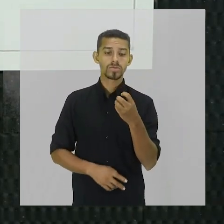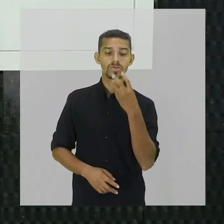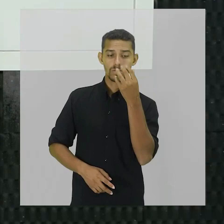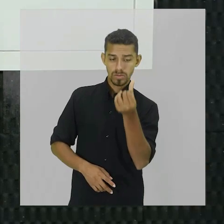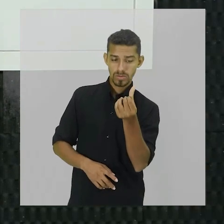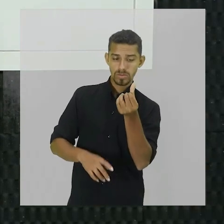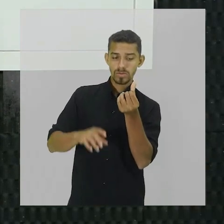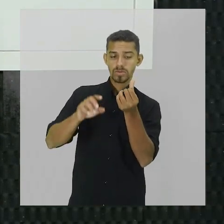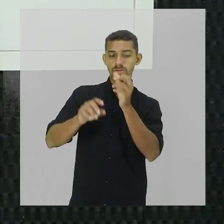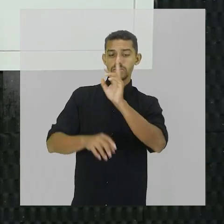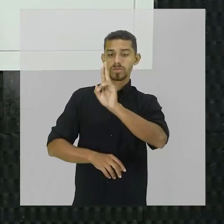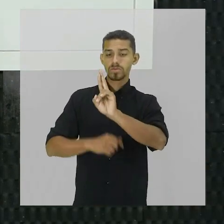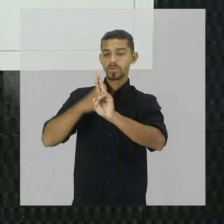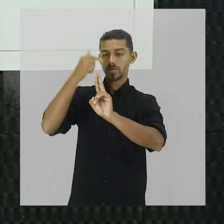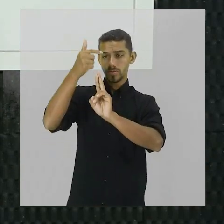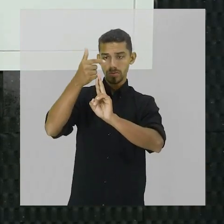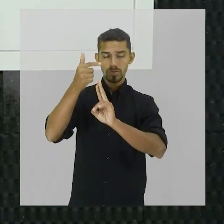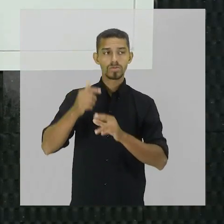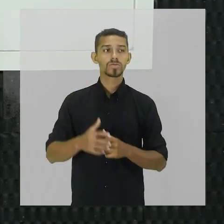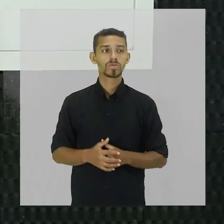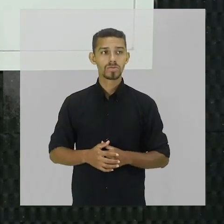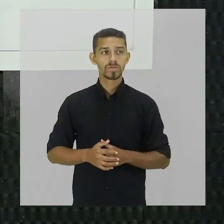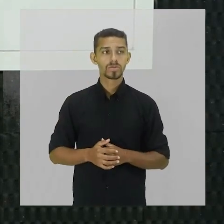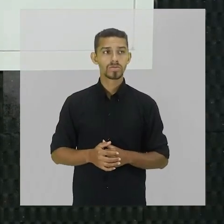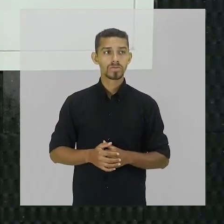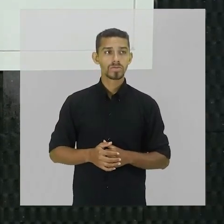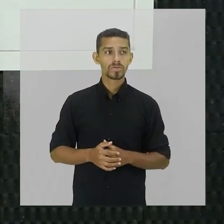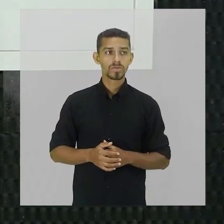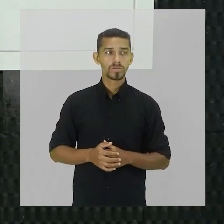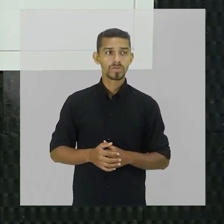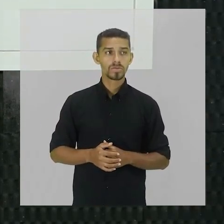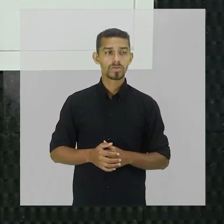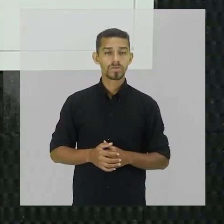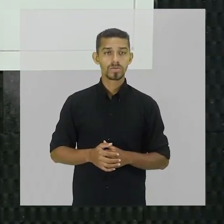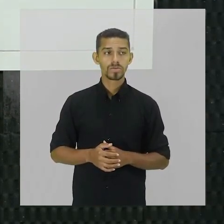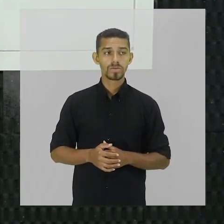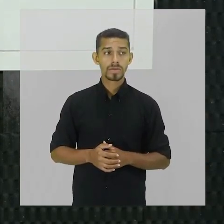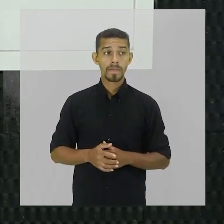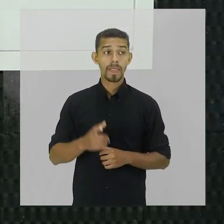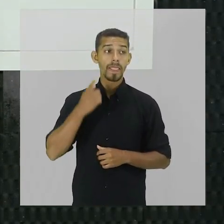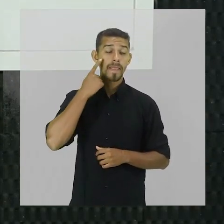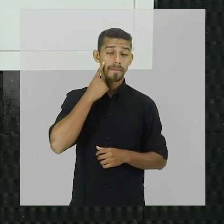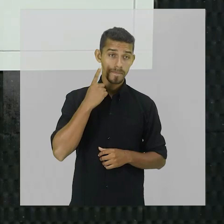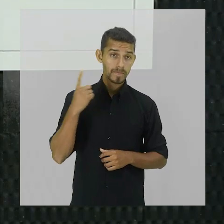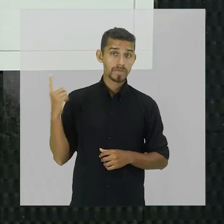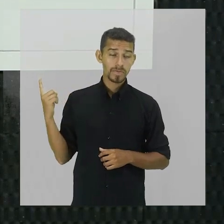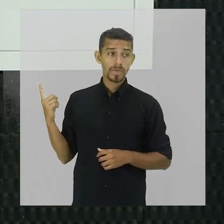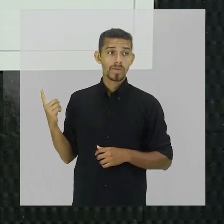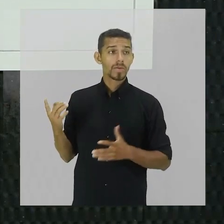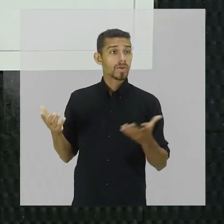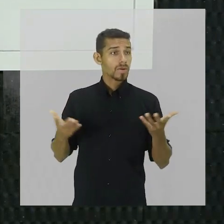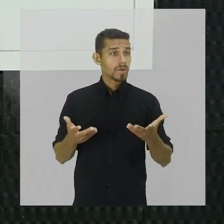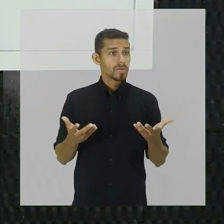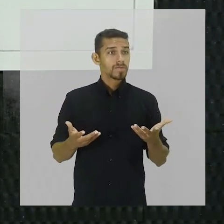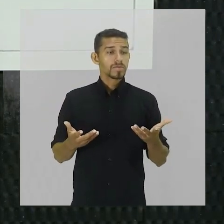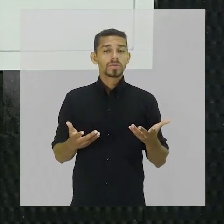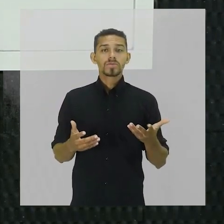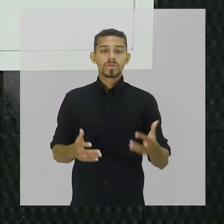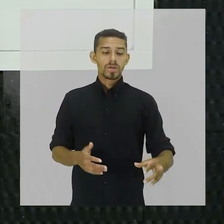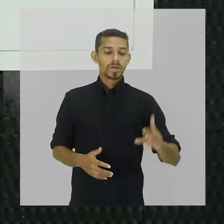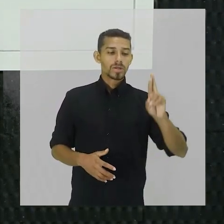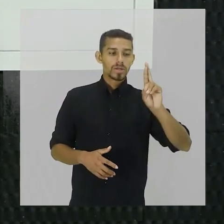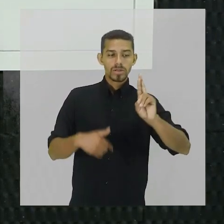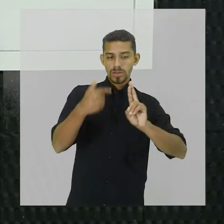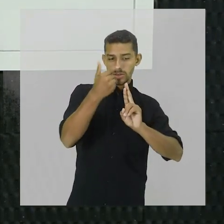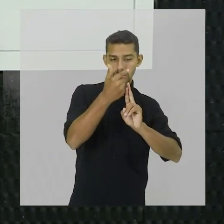igual a 6 Rzão ao quadrado. Né? Aí eu vou ter